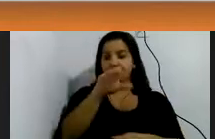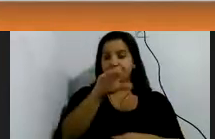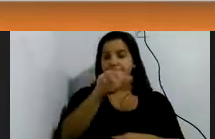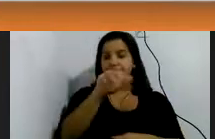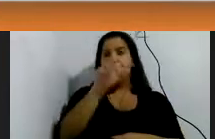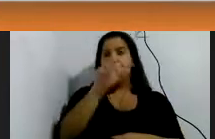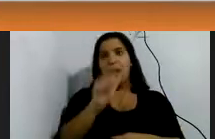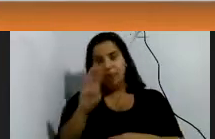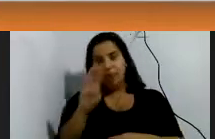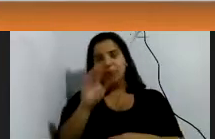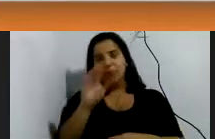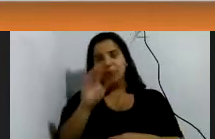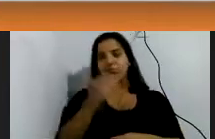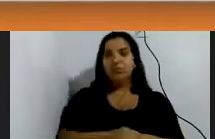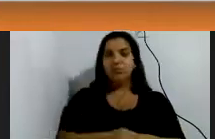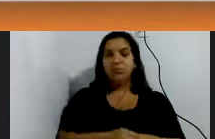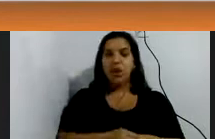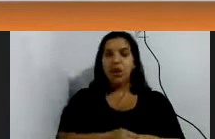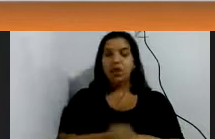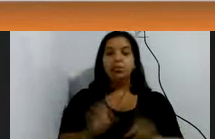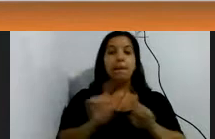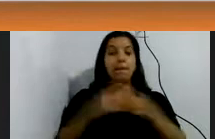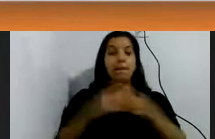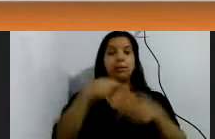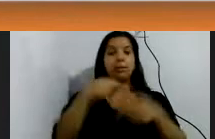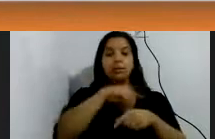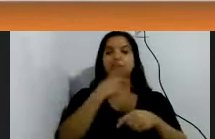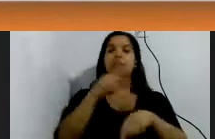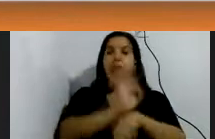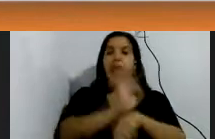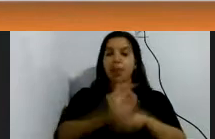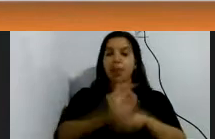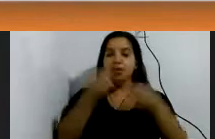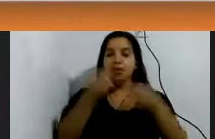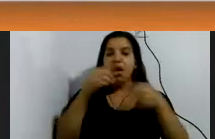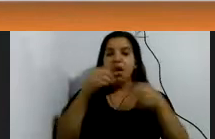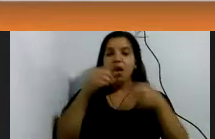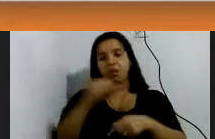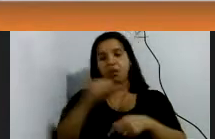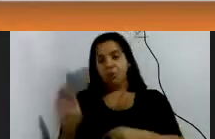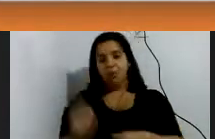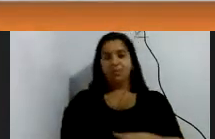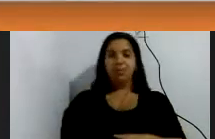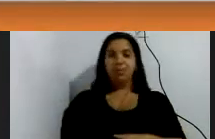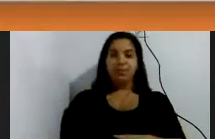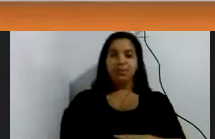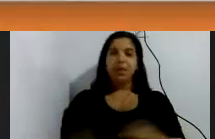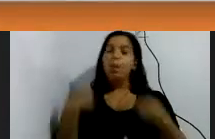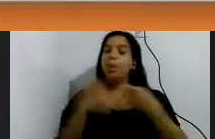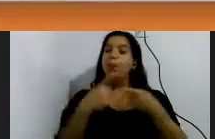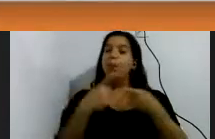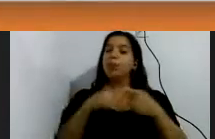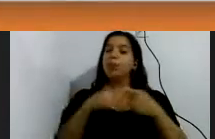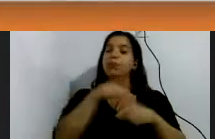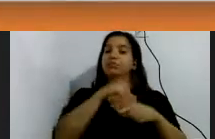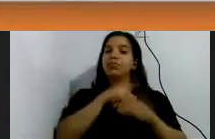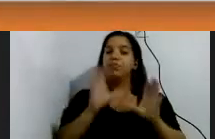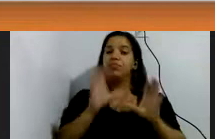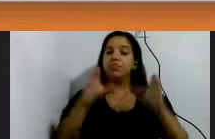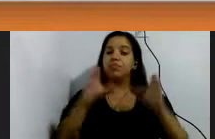AB, mas a gente tem aglutinação das hemácias A e B. Então, por que a gente tem aglutinação